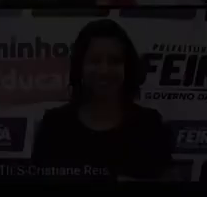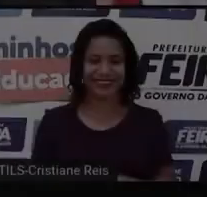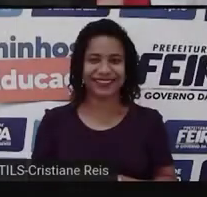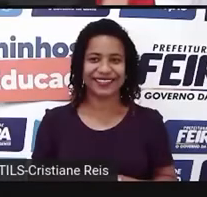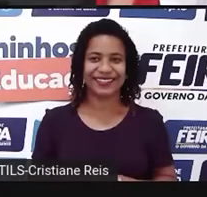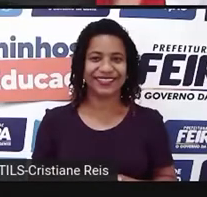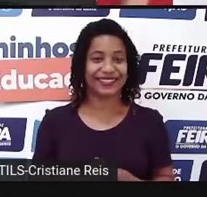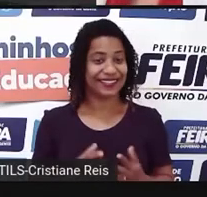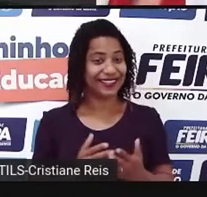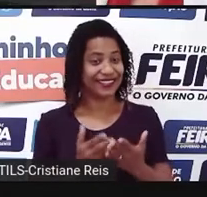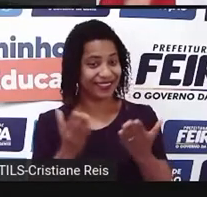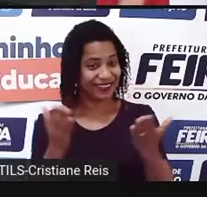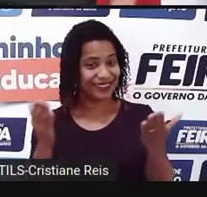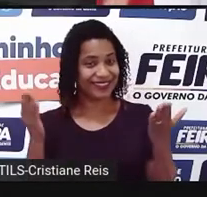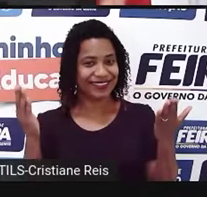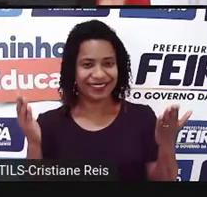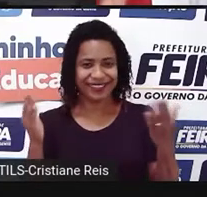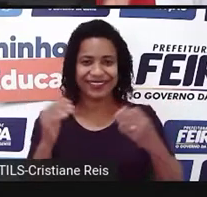Olá, pessoal!